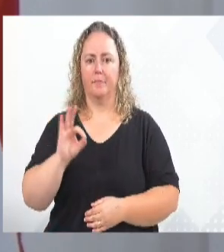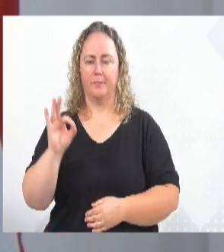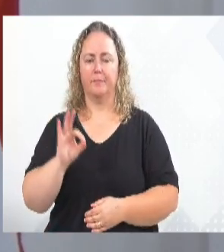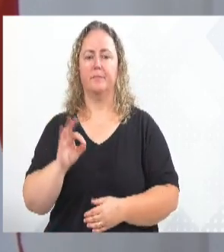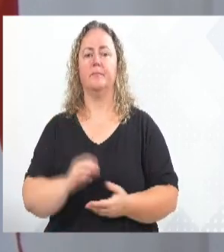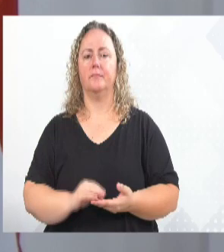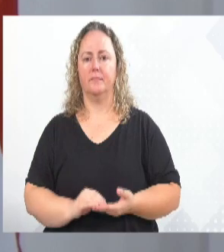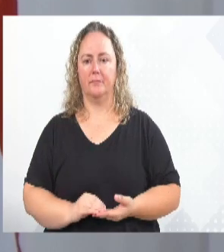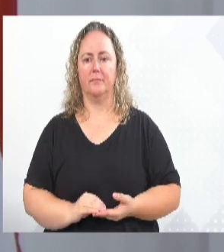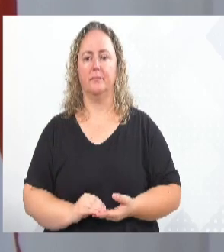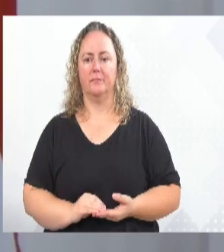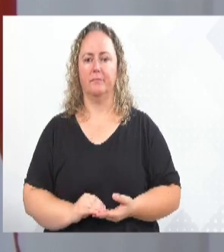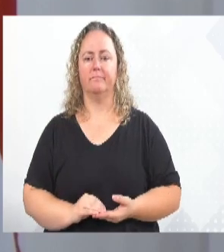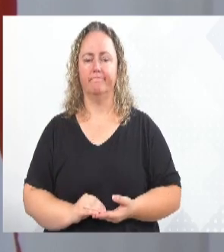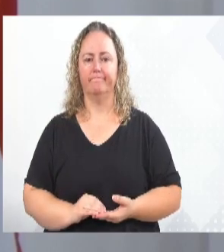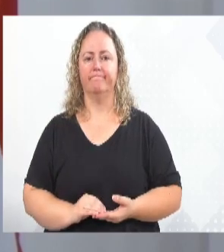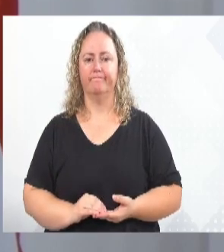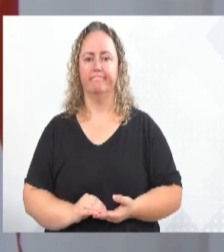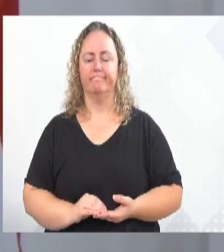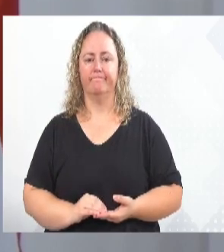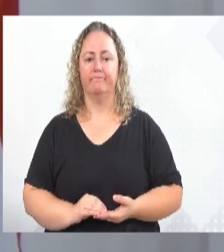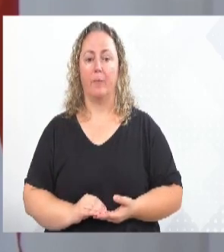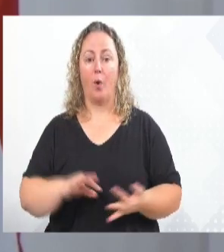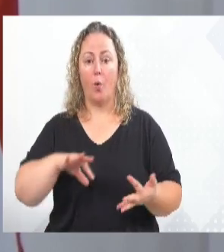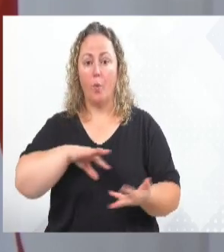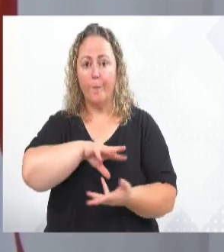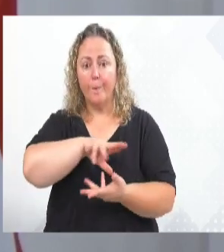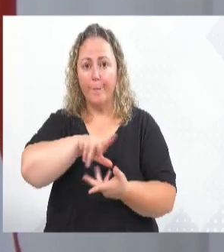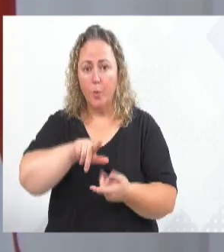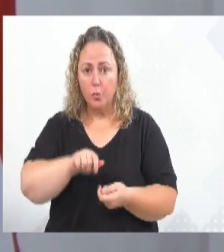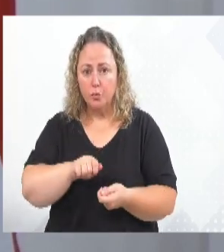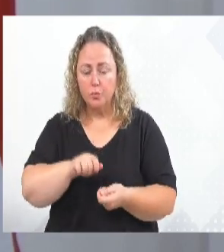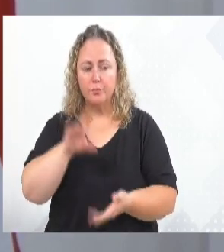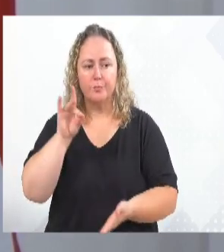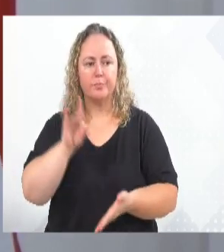mundial, por incrível que pareça, a nível mundial, nós temos